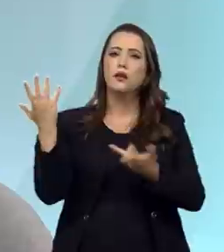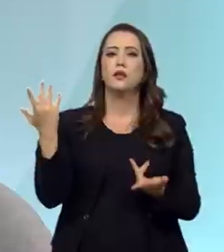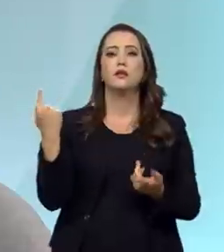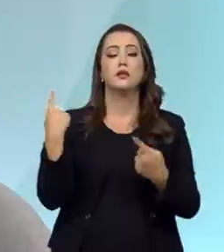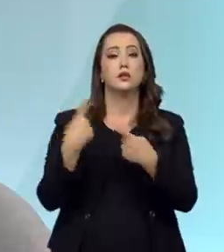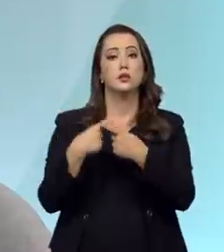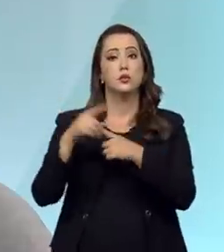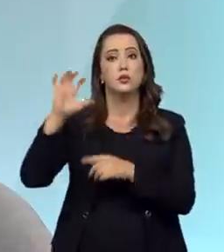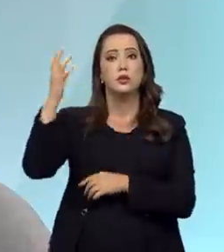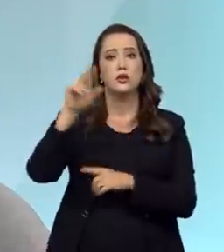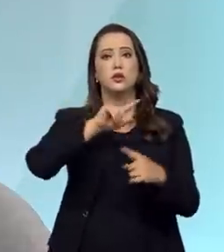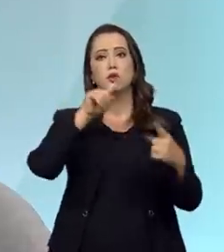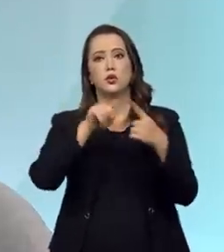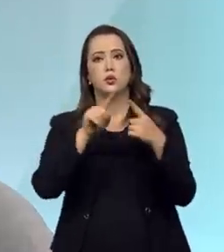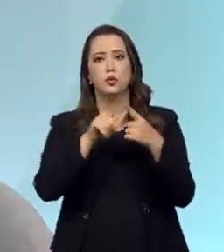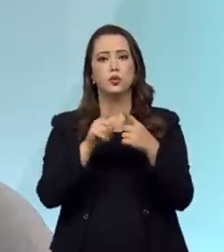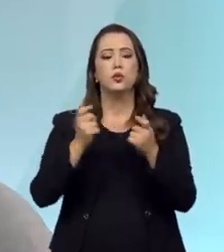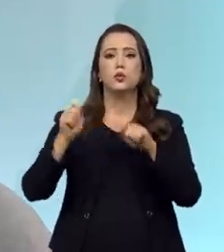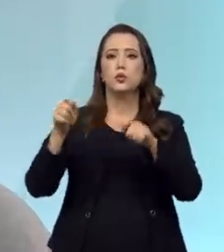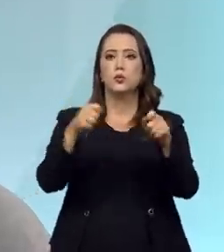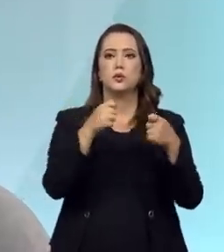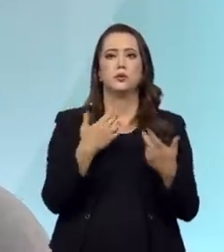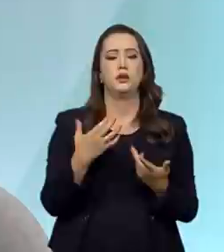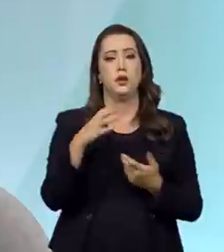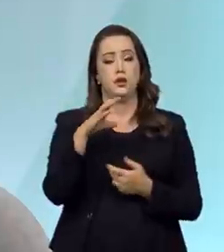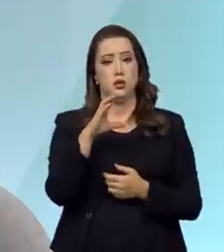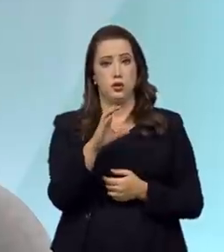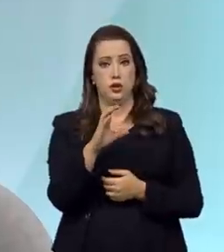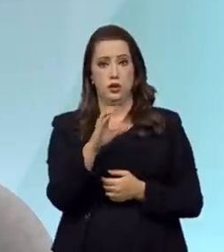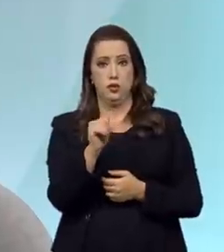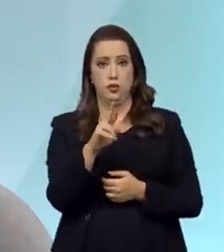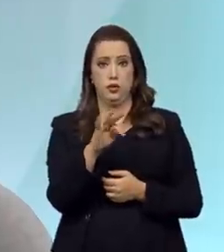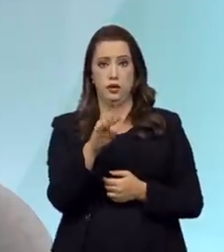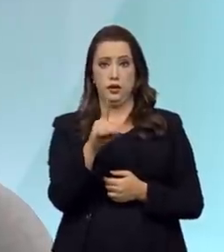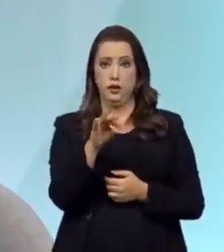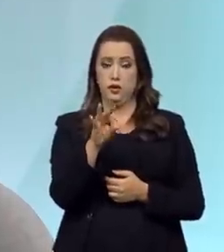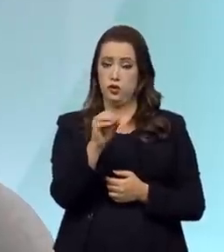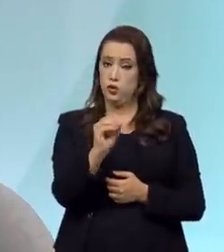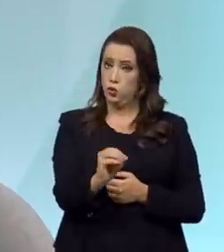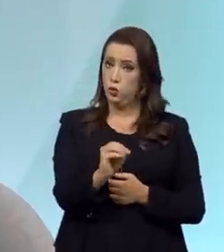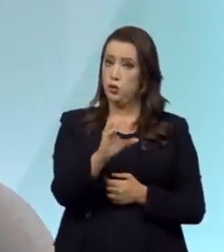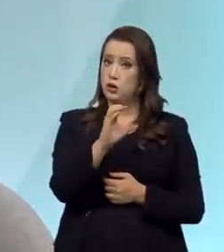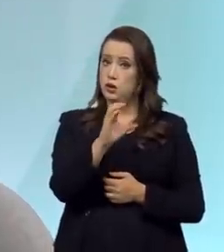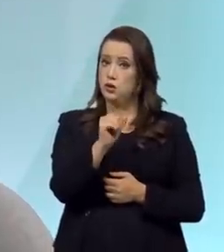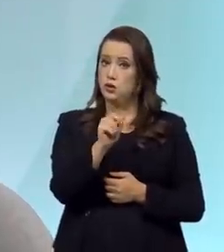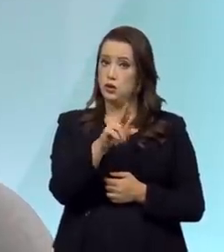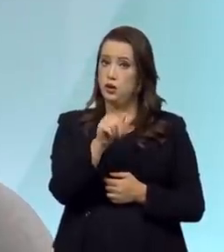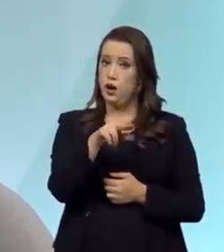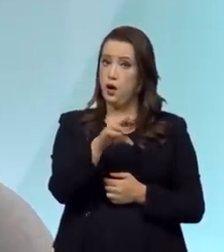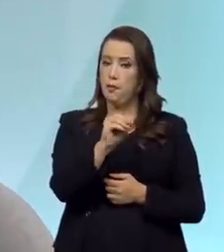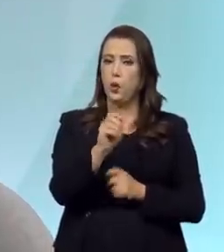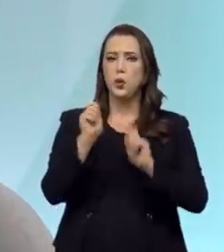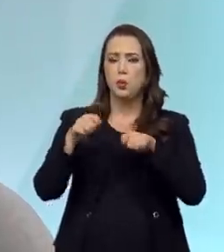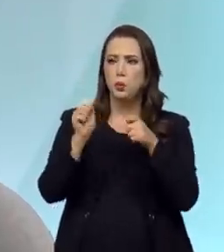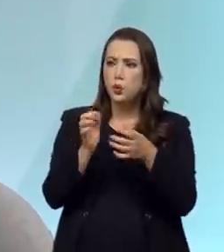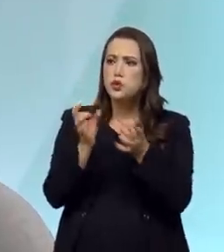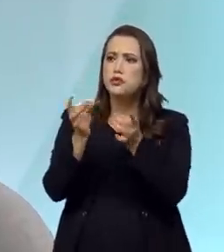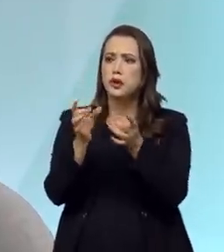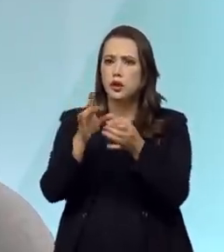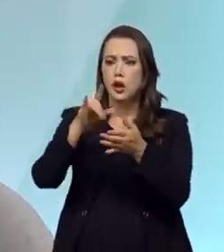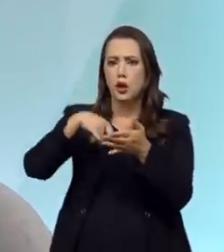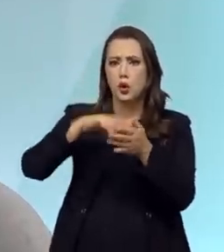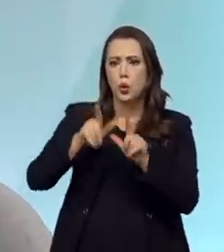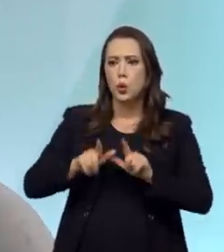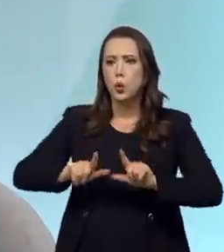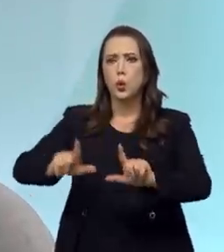baseado numa moeda que o clebe carbono ea e eu tive contato tive a experiência pode vender crédito desse projeto